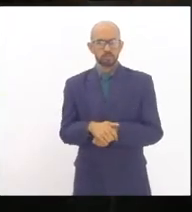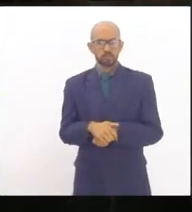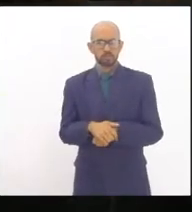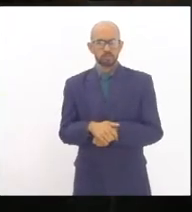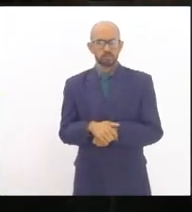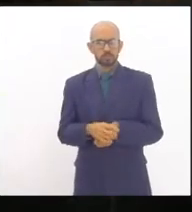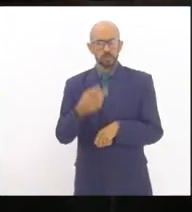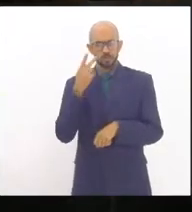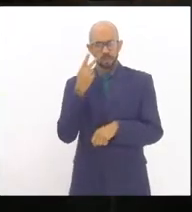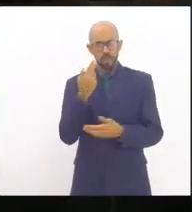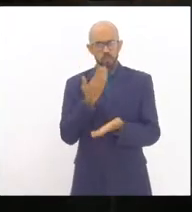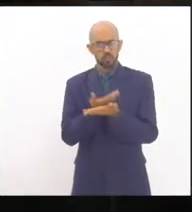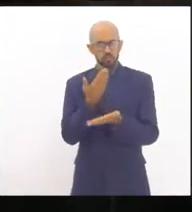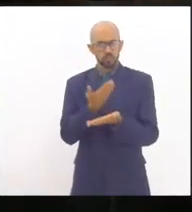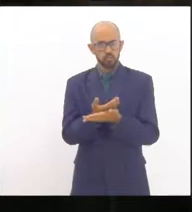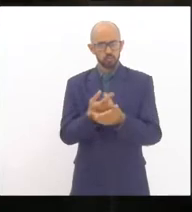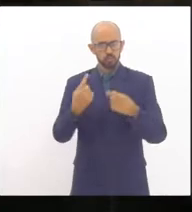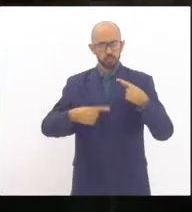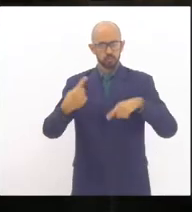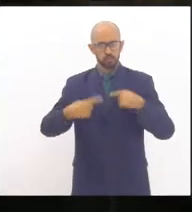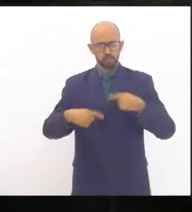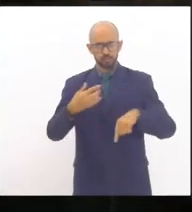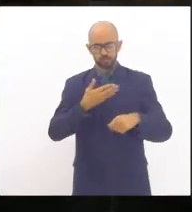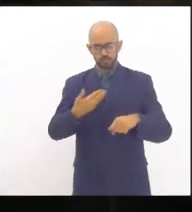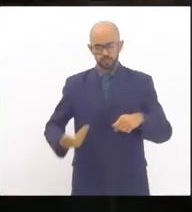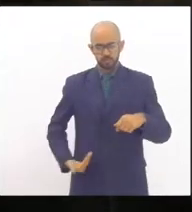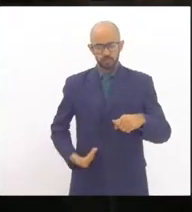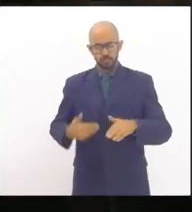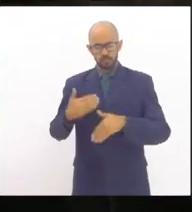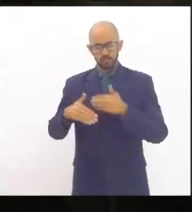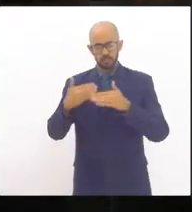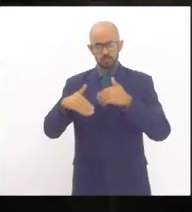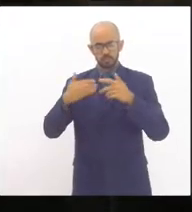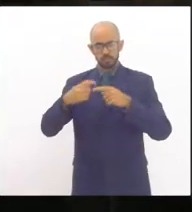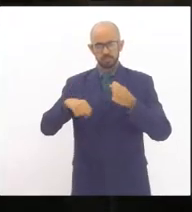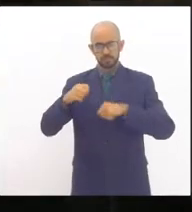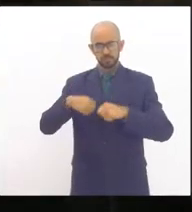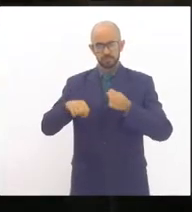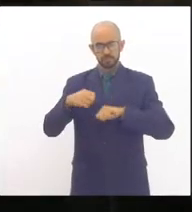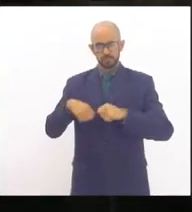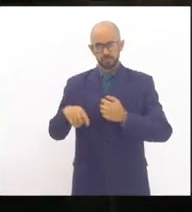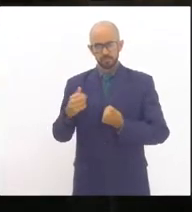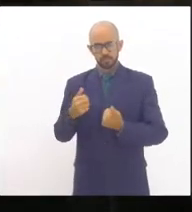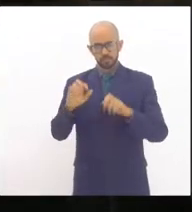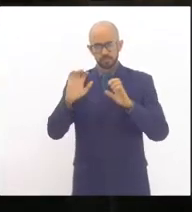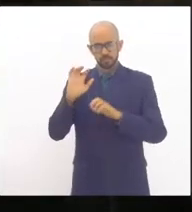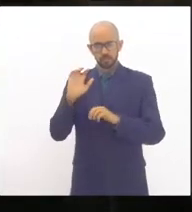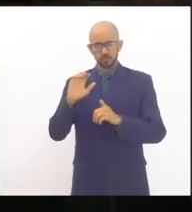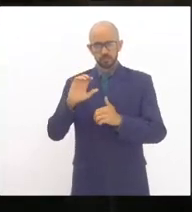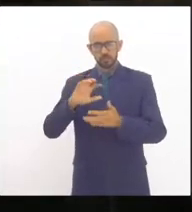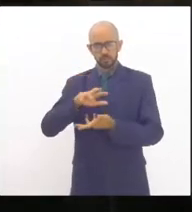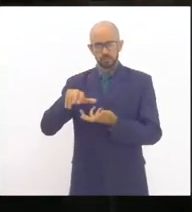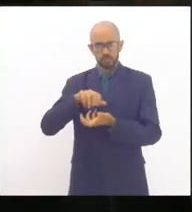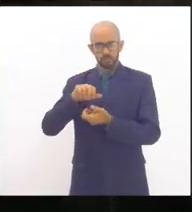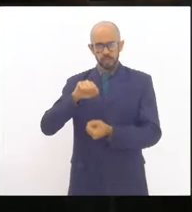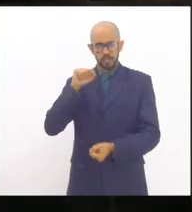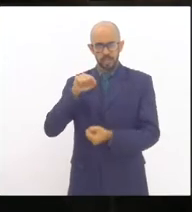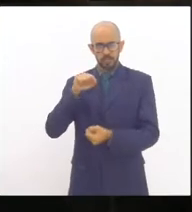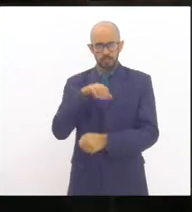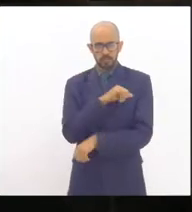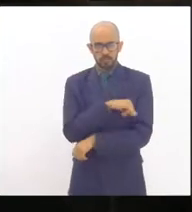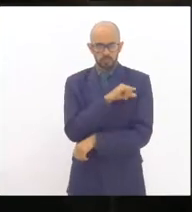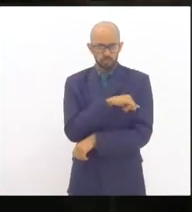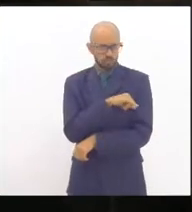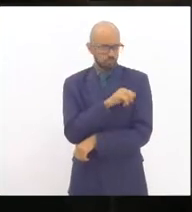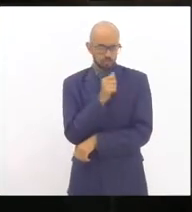a paz tudo de políticas públicas desenvolvimento econômico e sustentável do Rio de Janeiro ainda não